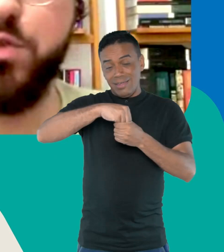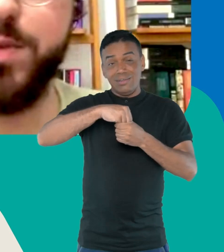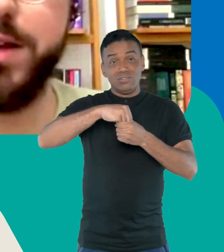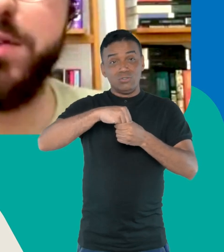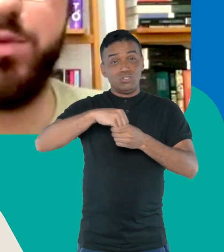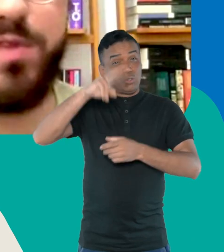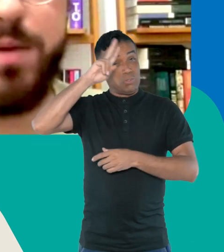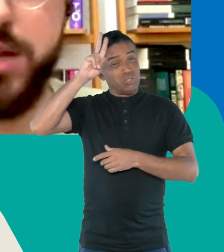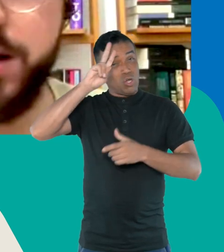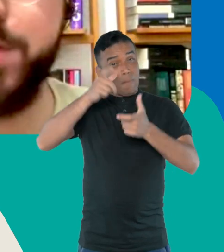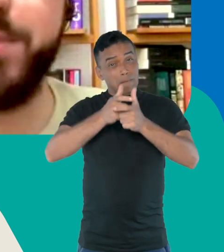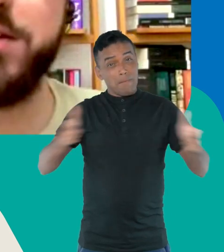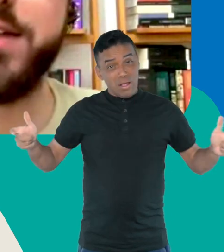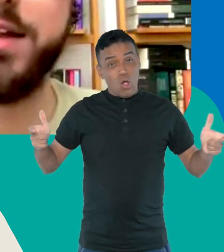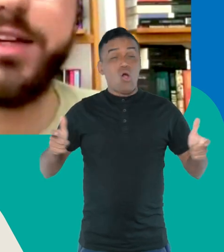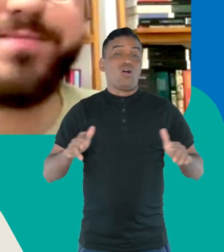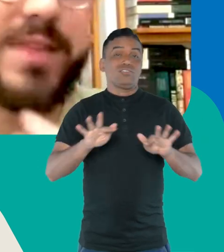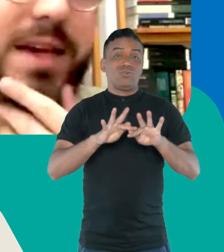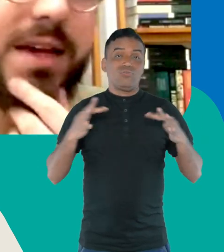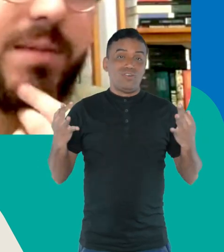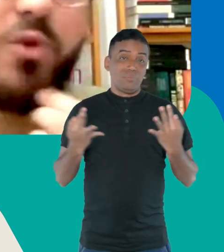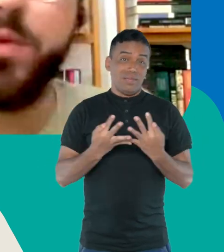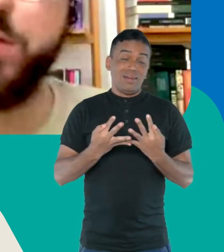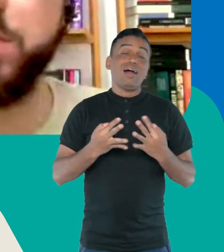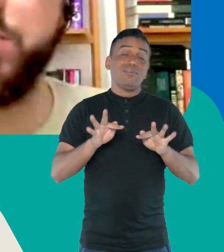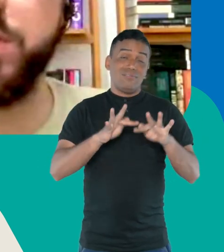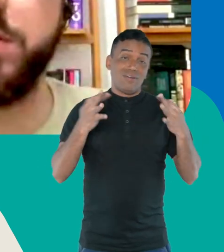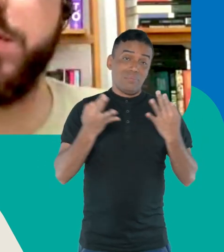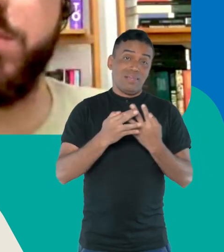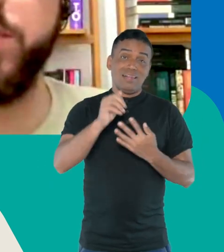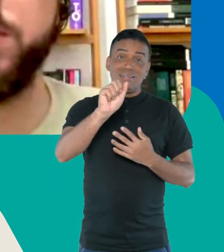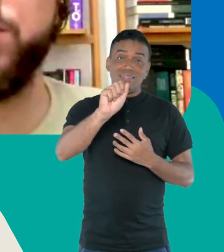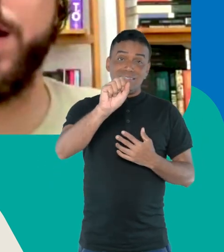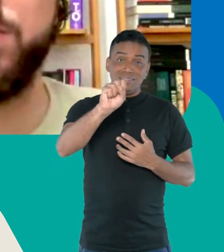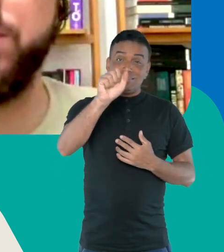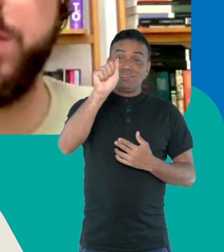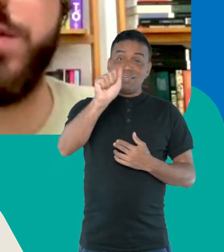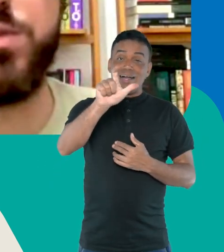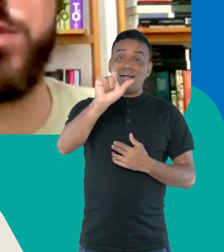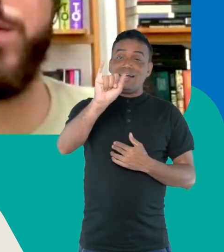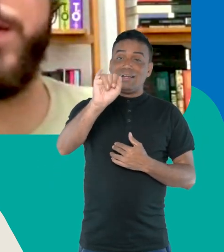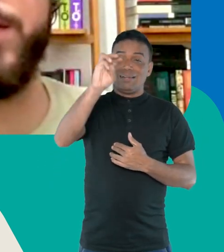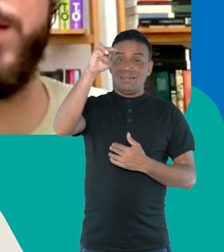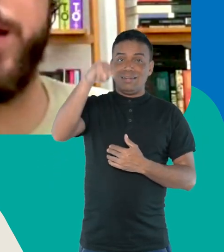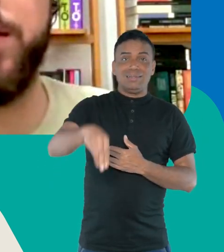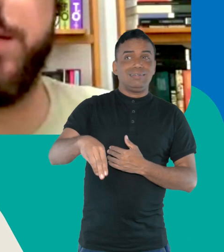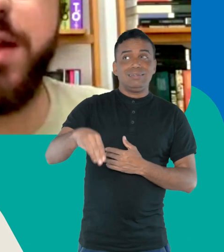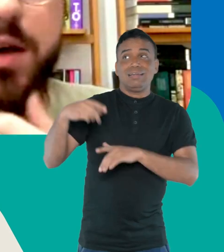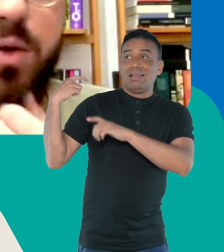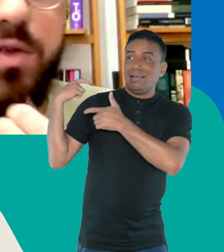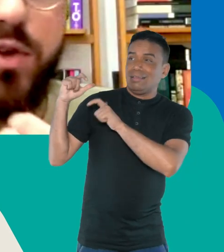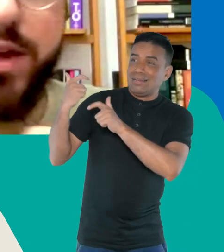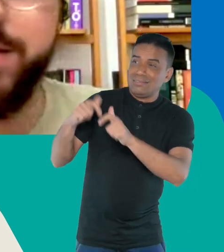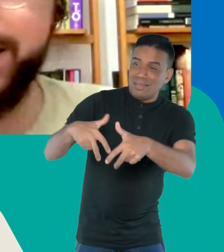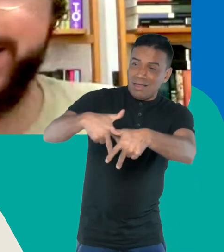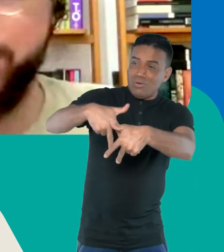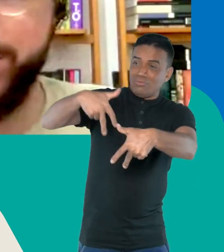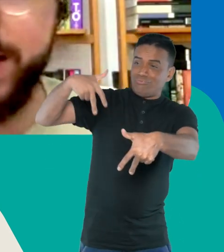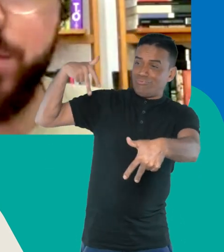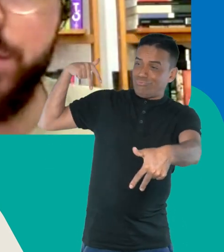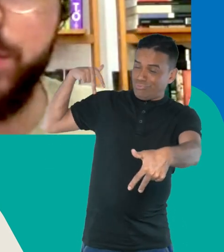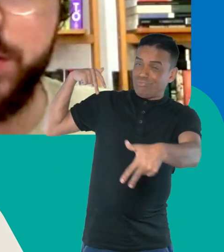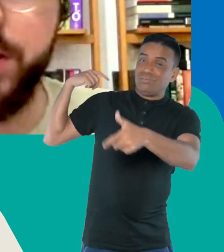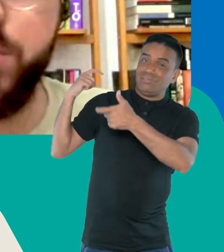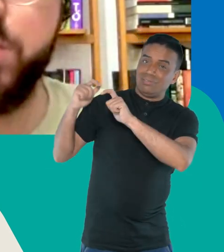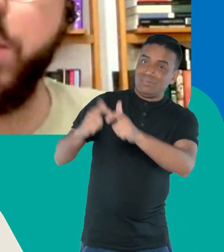basicamente a história de uma família, a família Sanin, que por meio das suas muitas gerações, seus muitos descendentes, constrói essa